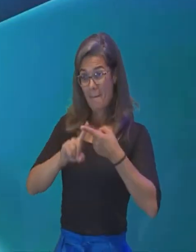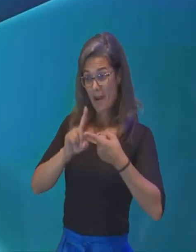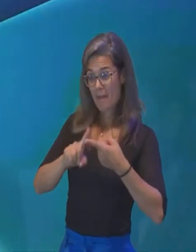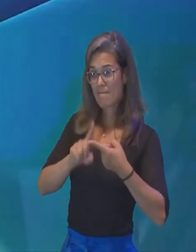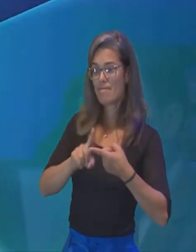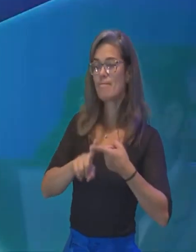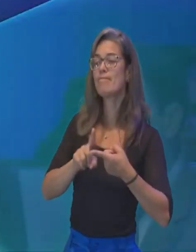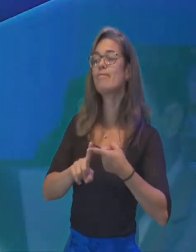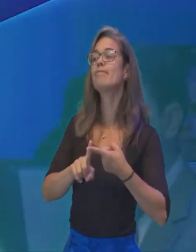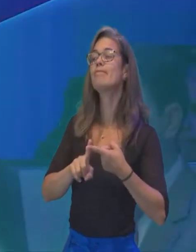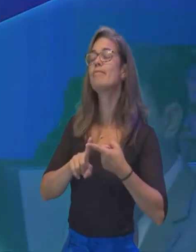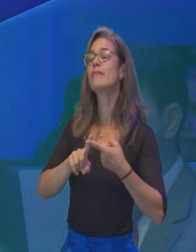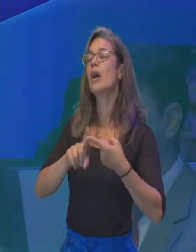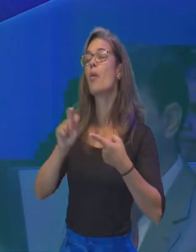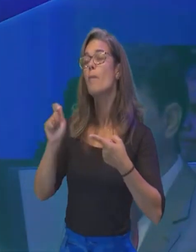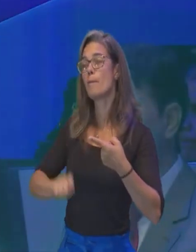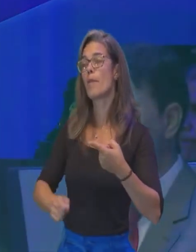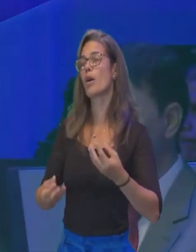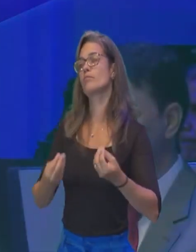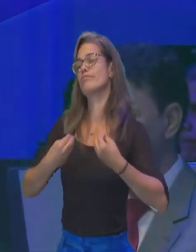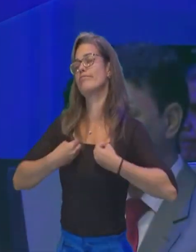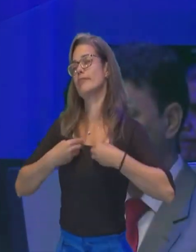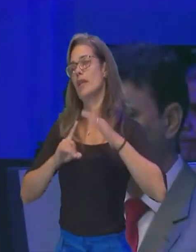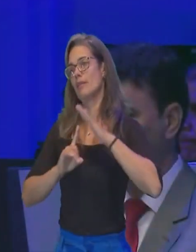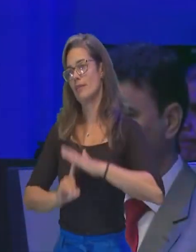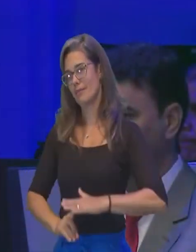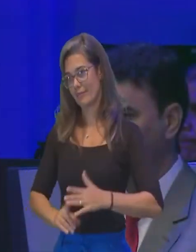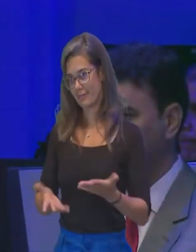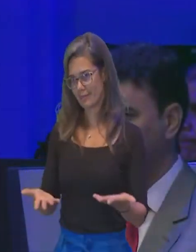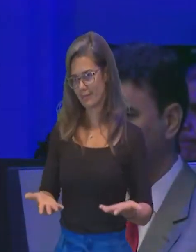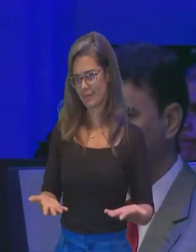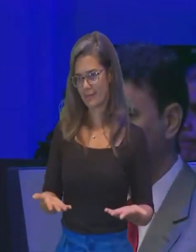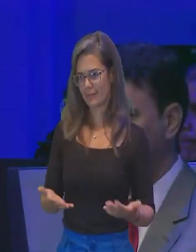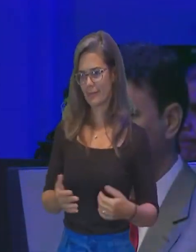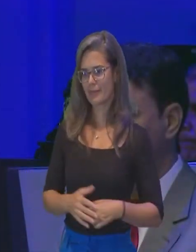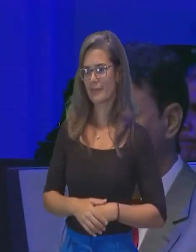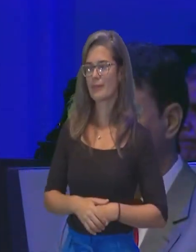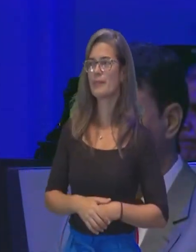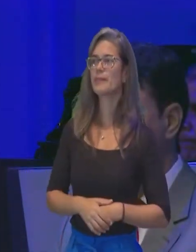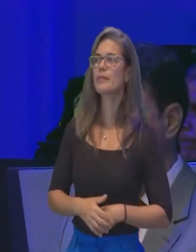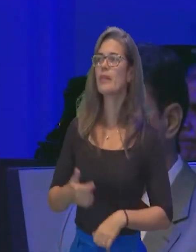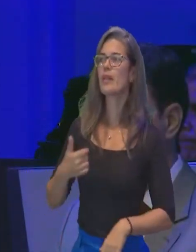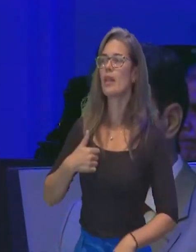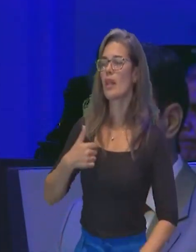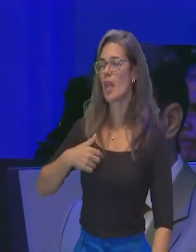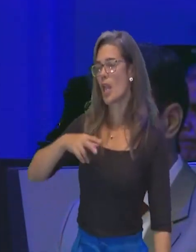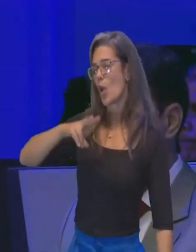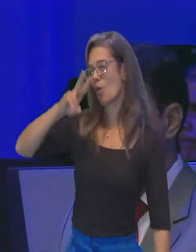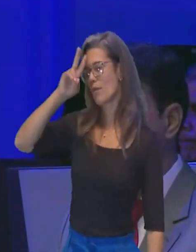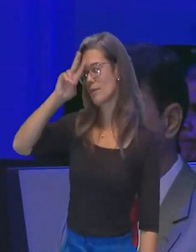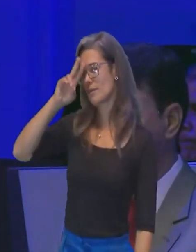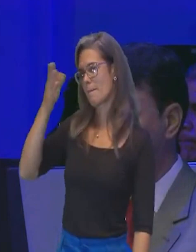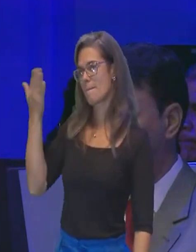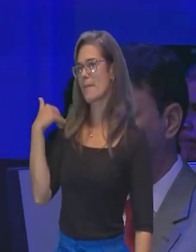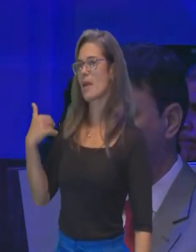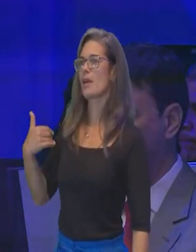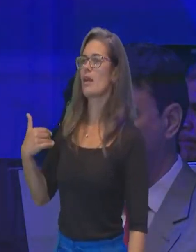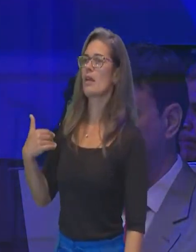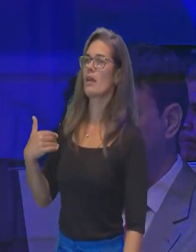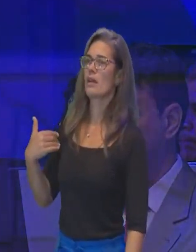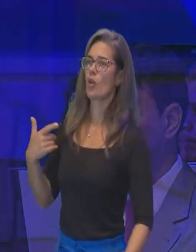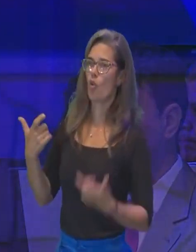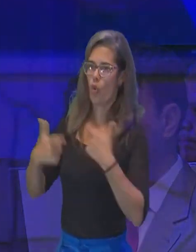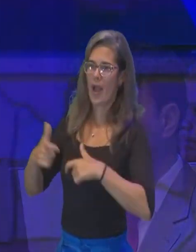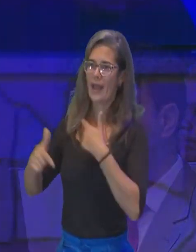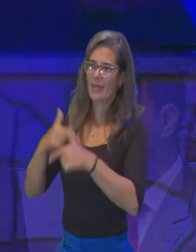ameaçou Elias. Você está sendo ameaçado, querido. Eu me lembro que eu trabalhava num ambiente de trabalho onde constantemente a gente era ameaçado